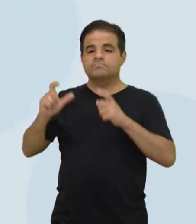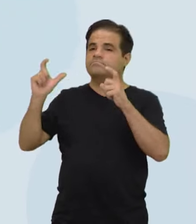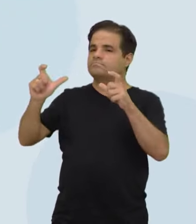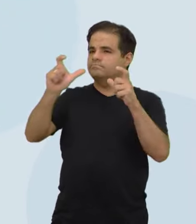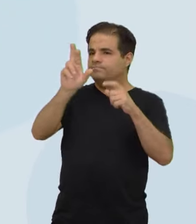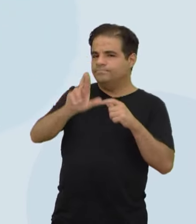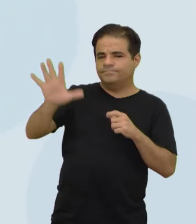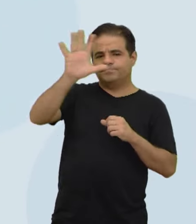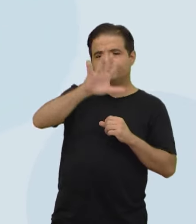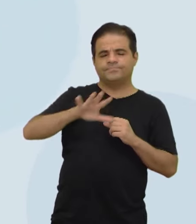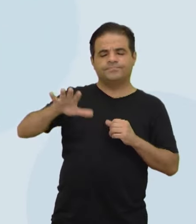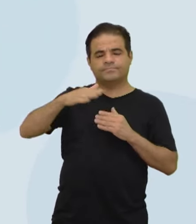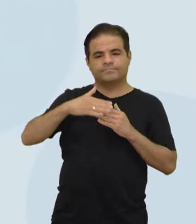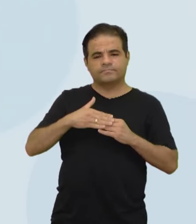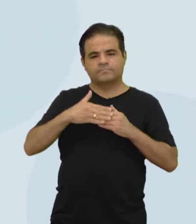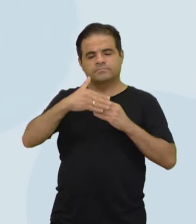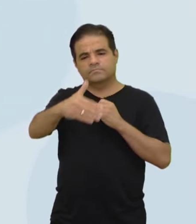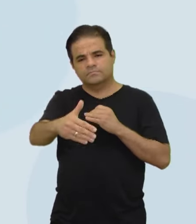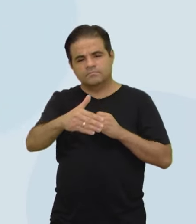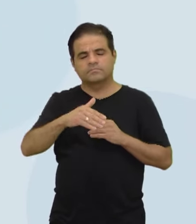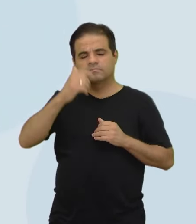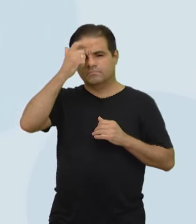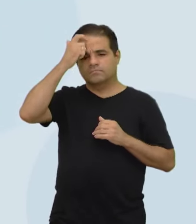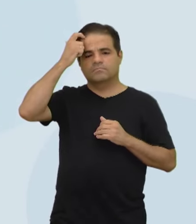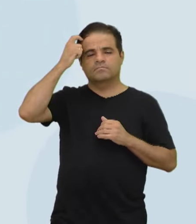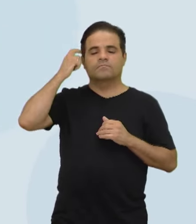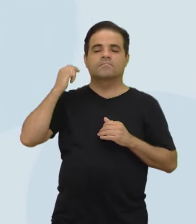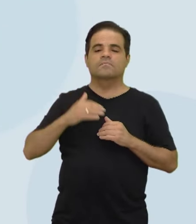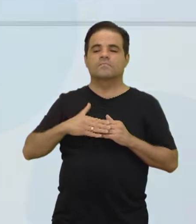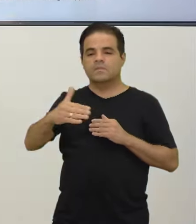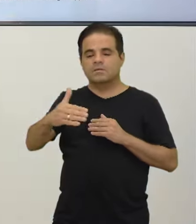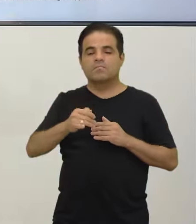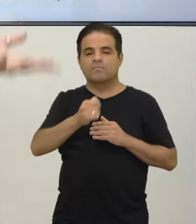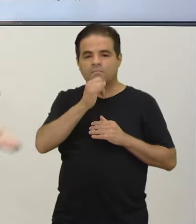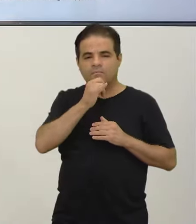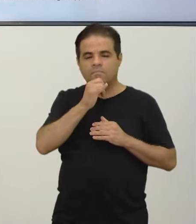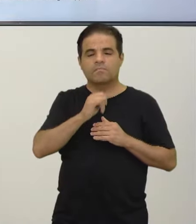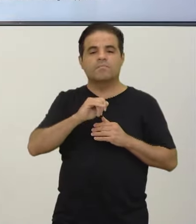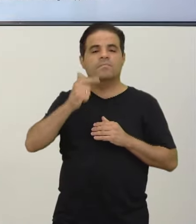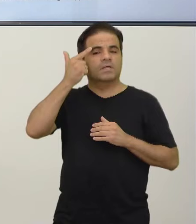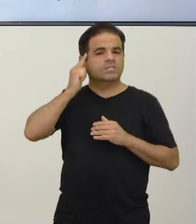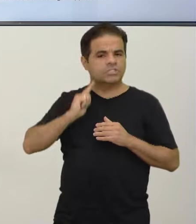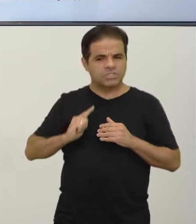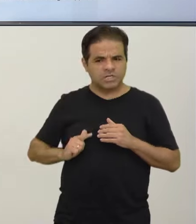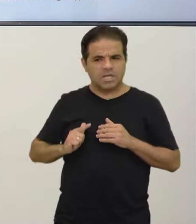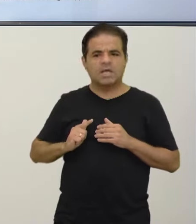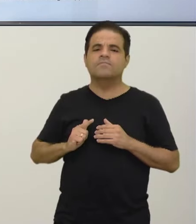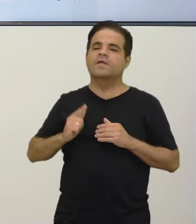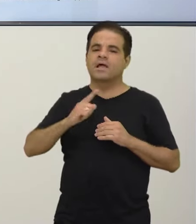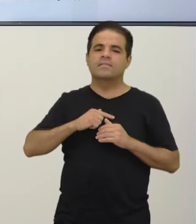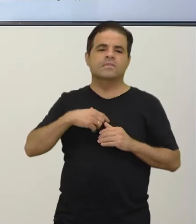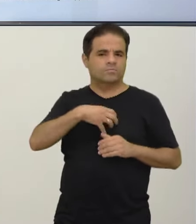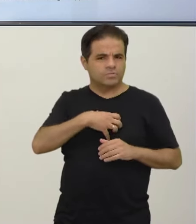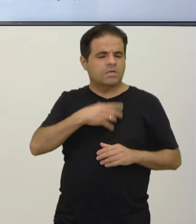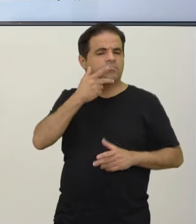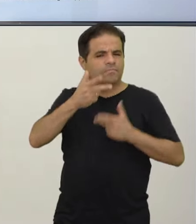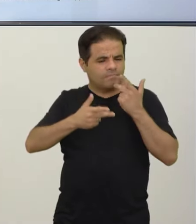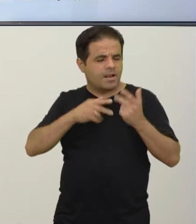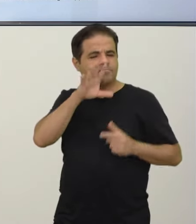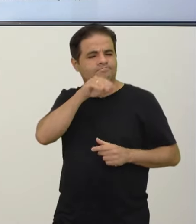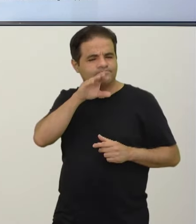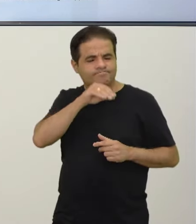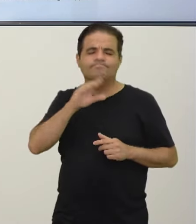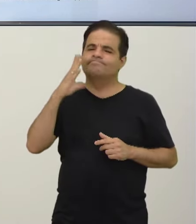regiões, regionalizações. Então, por exemplo, a Jennifer tem sotaque. Belíssimo,